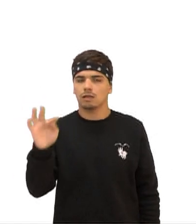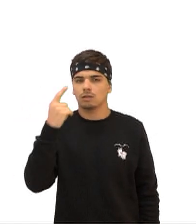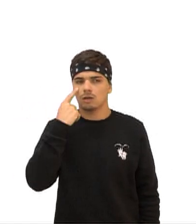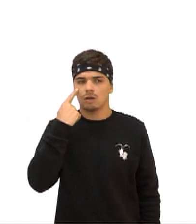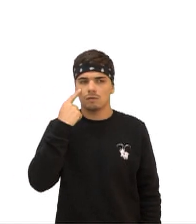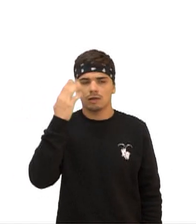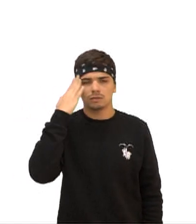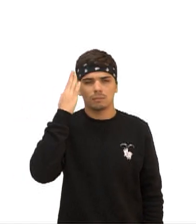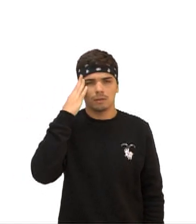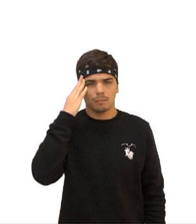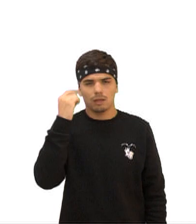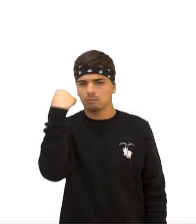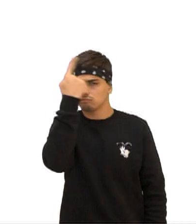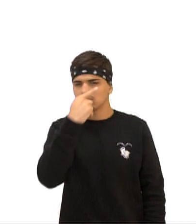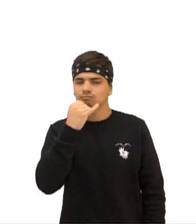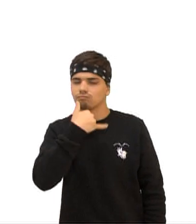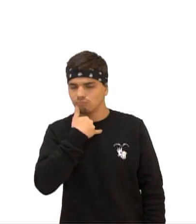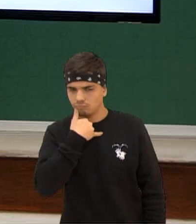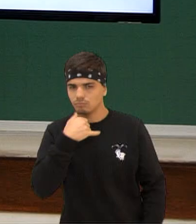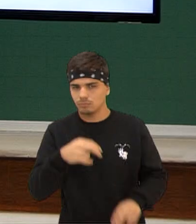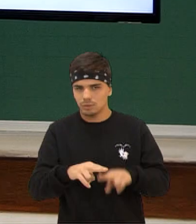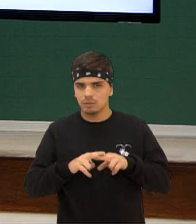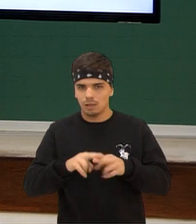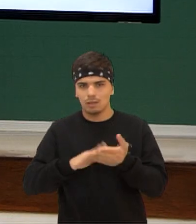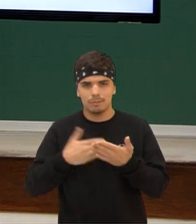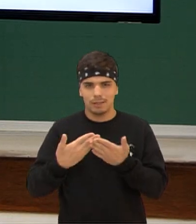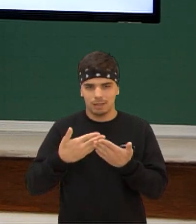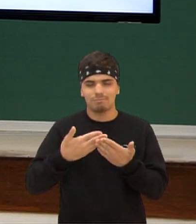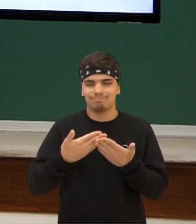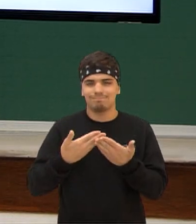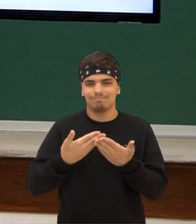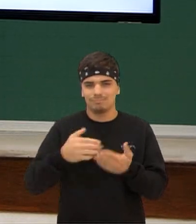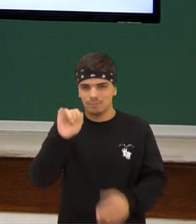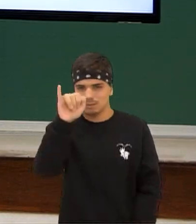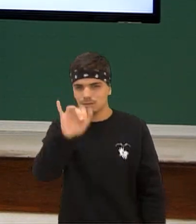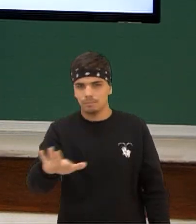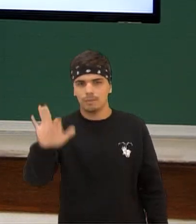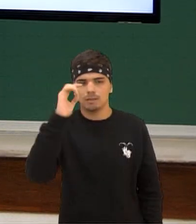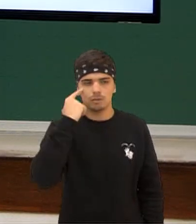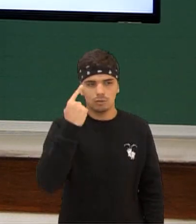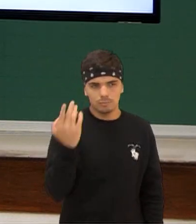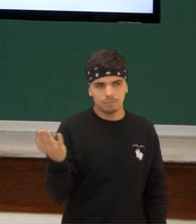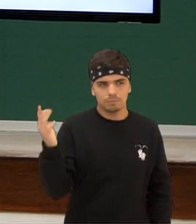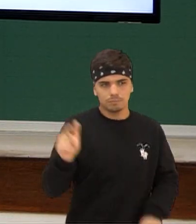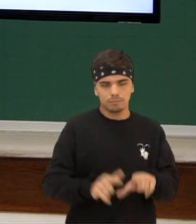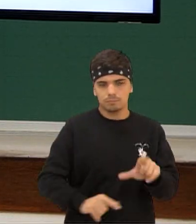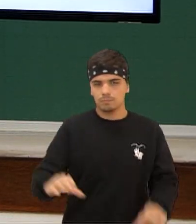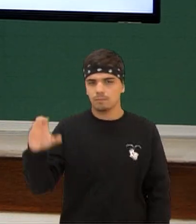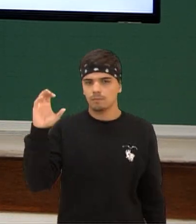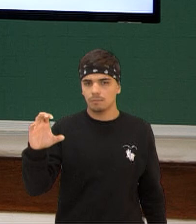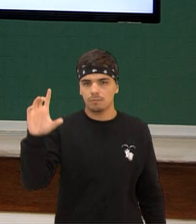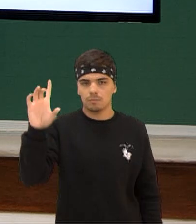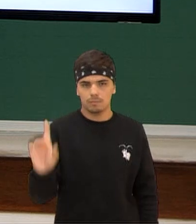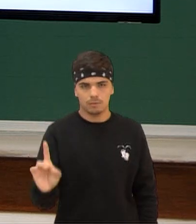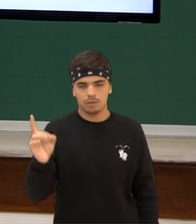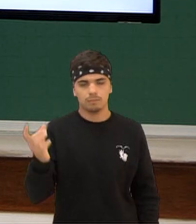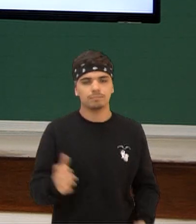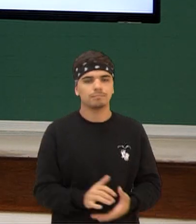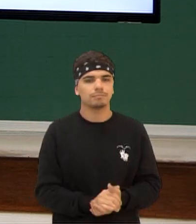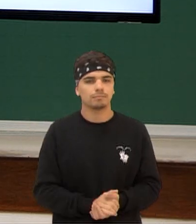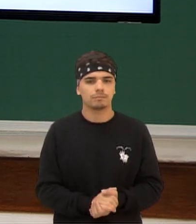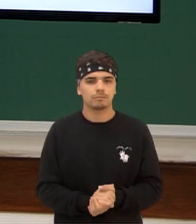carinha triste uma interpretação de imagem certa povo Ok tranquilo vamos fazer mais uns então letra C e B agora